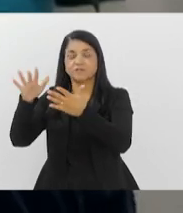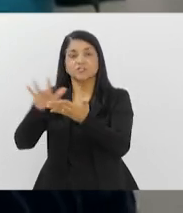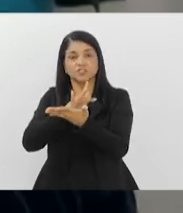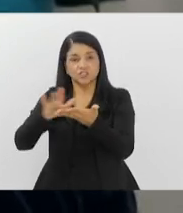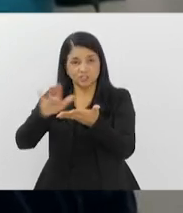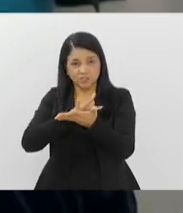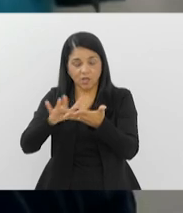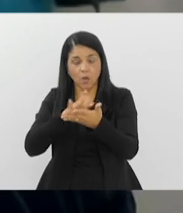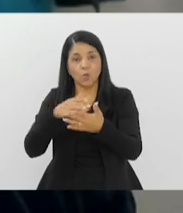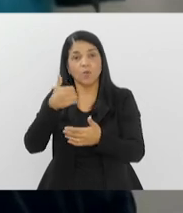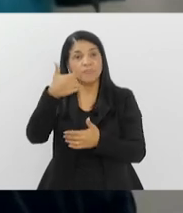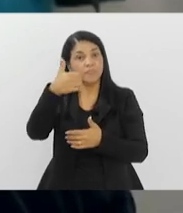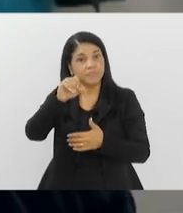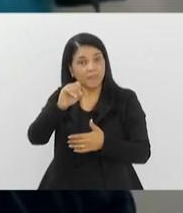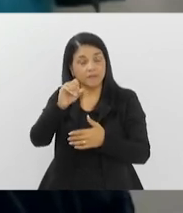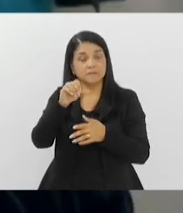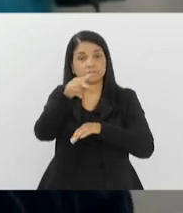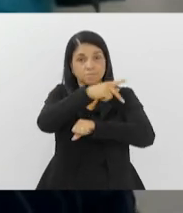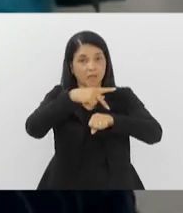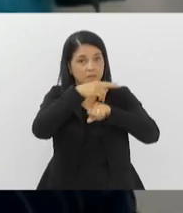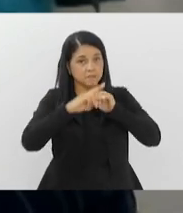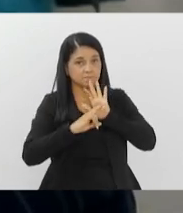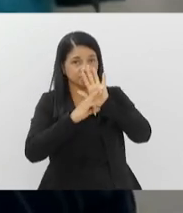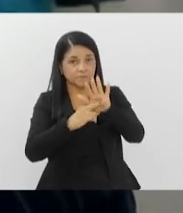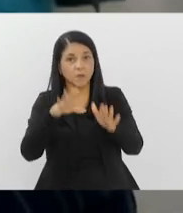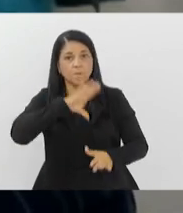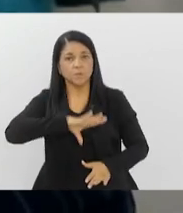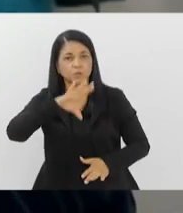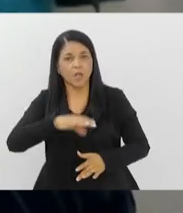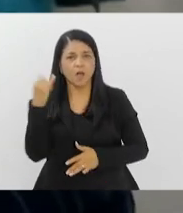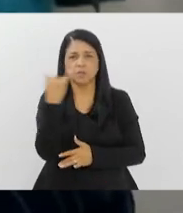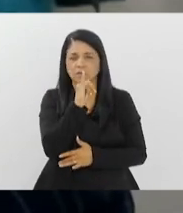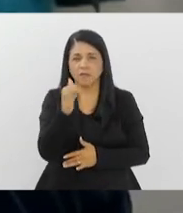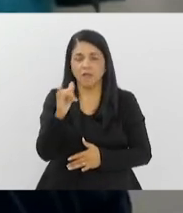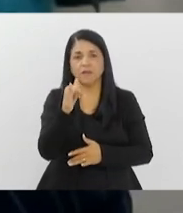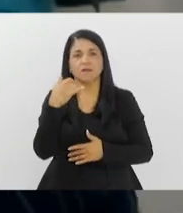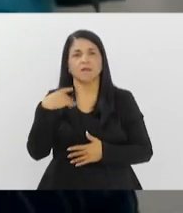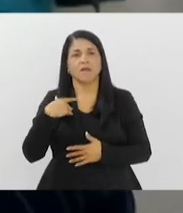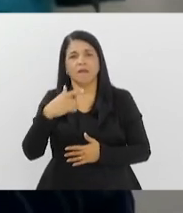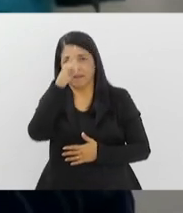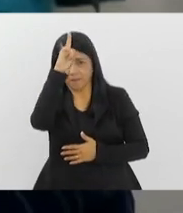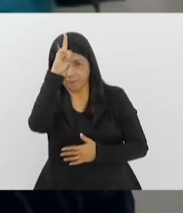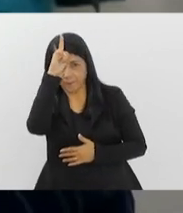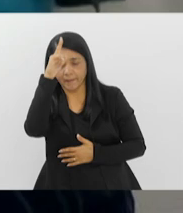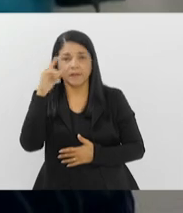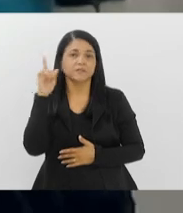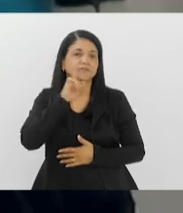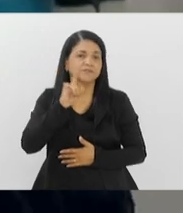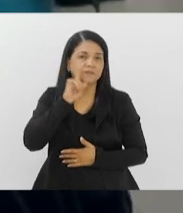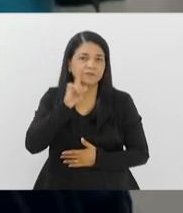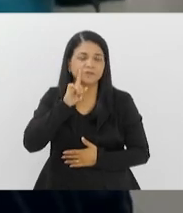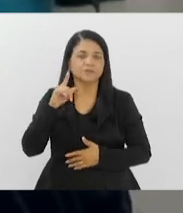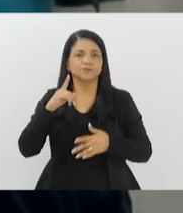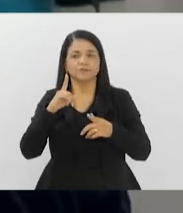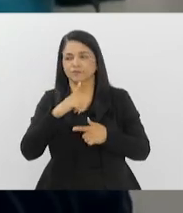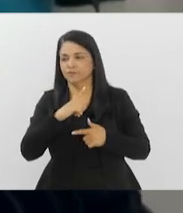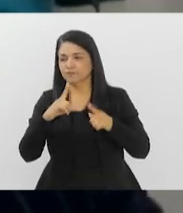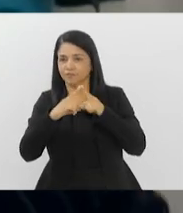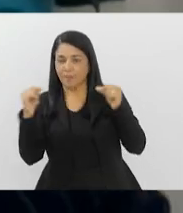Tivemos 10 países representados, Portugal, Itália, Alemanha, Estados Unidos da América, Japão,